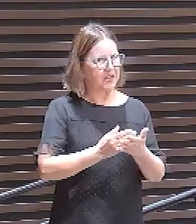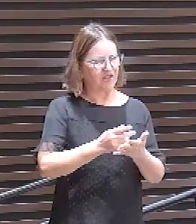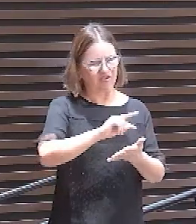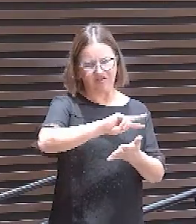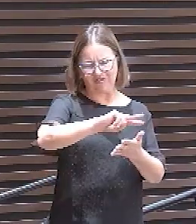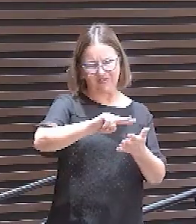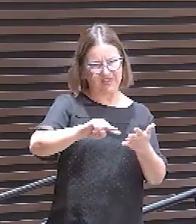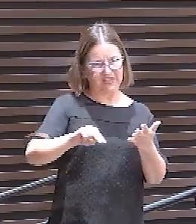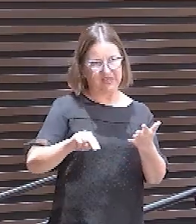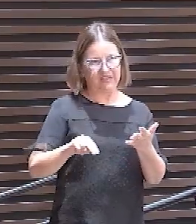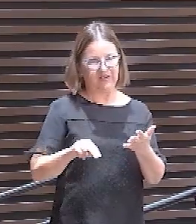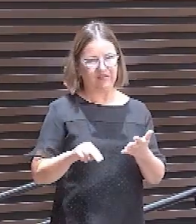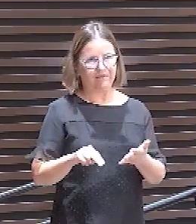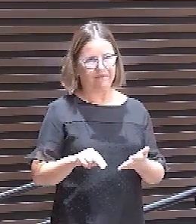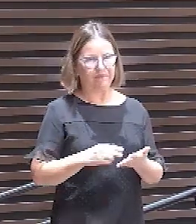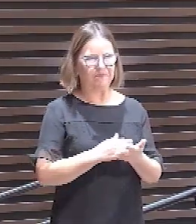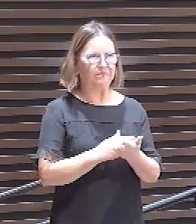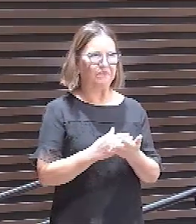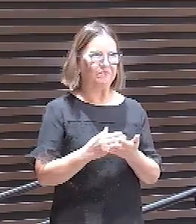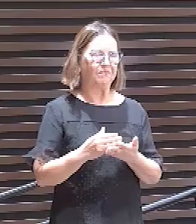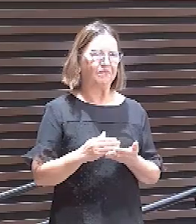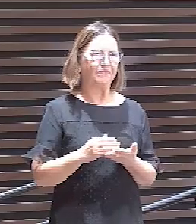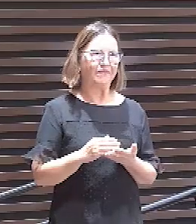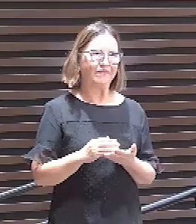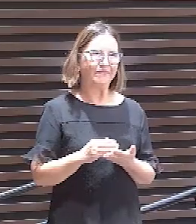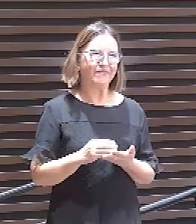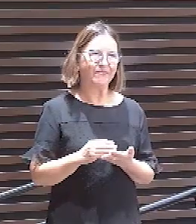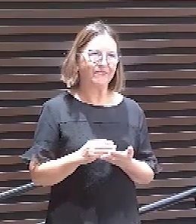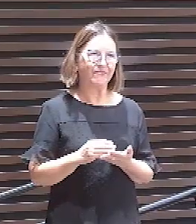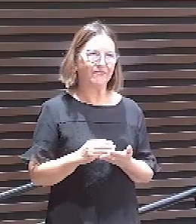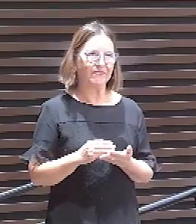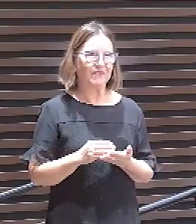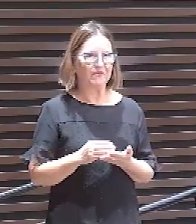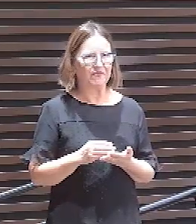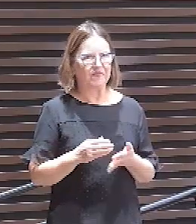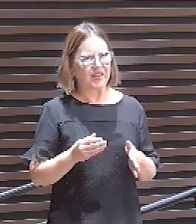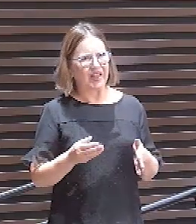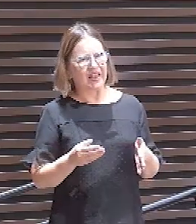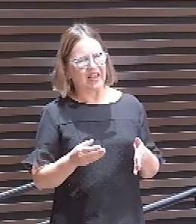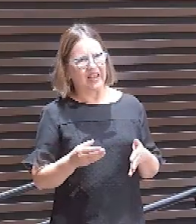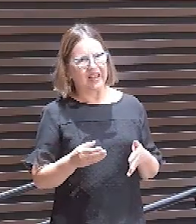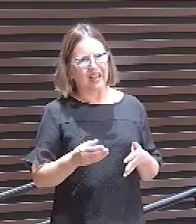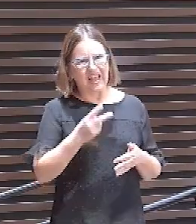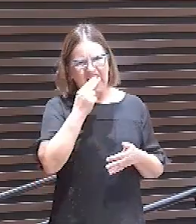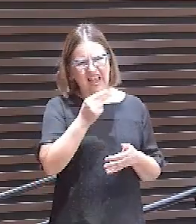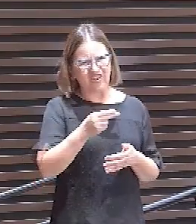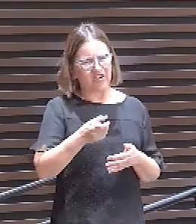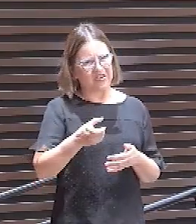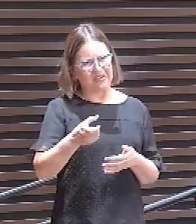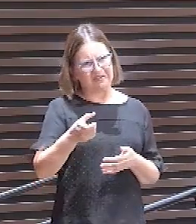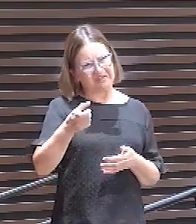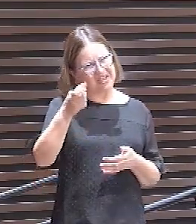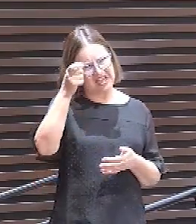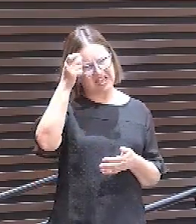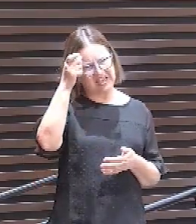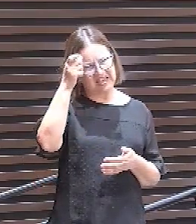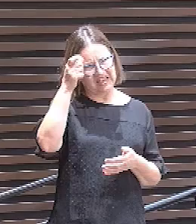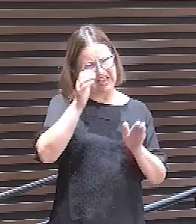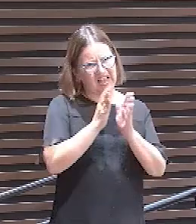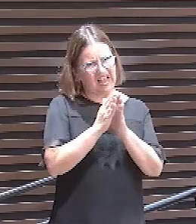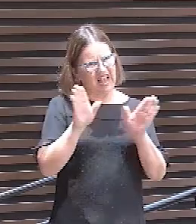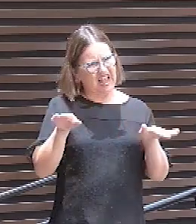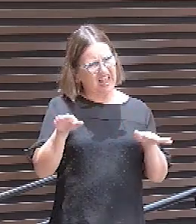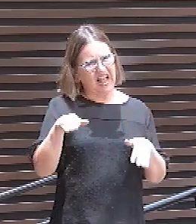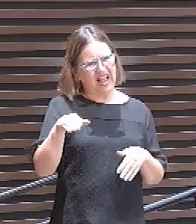variadas, desde demônios ou anjos caídos que cruzaram com